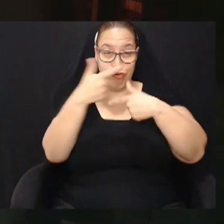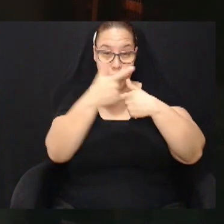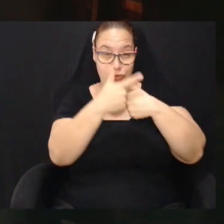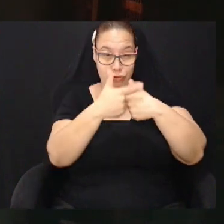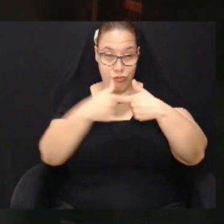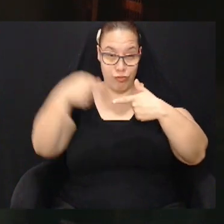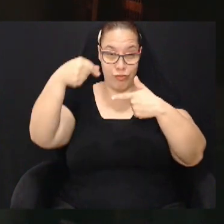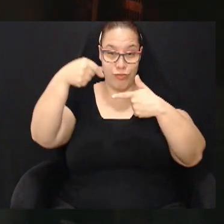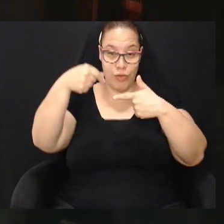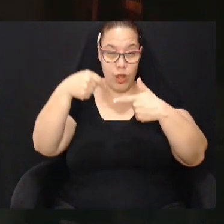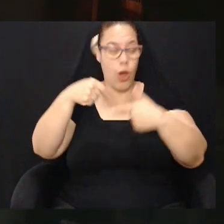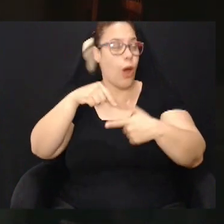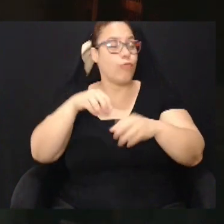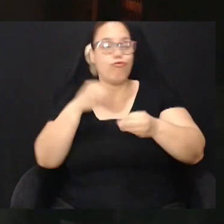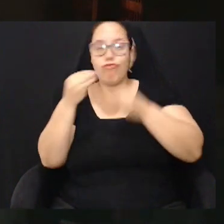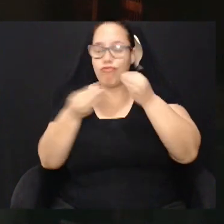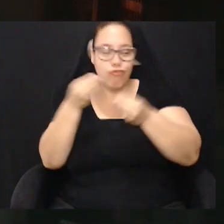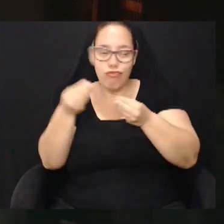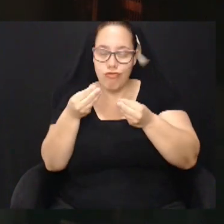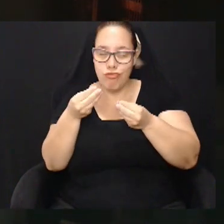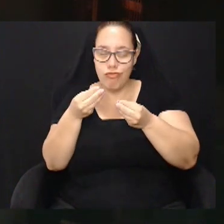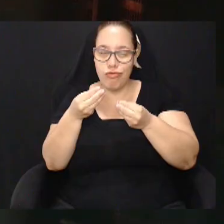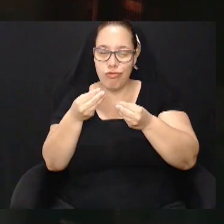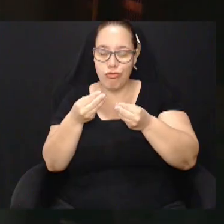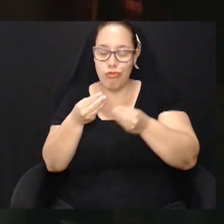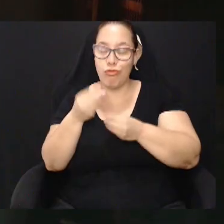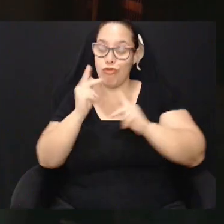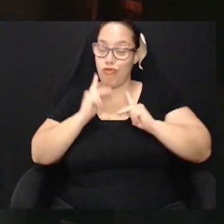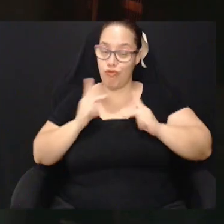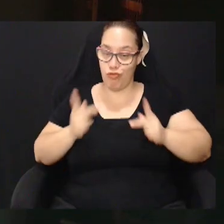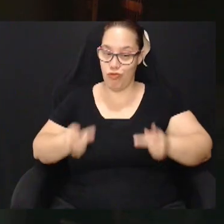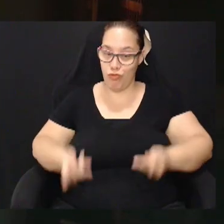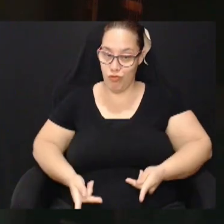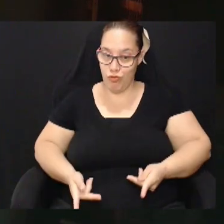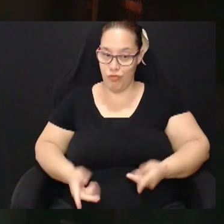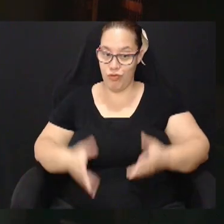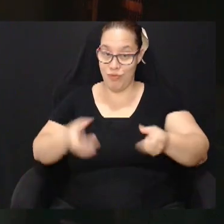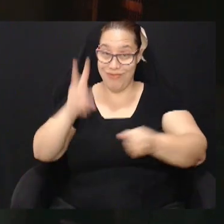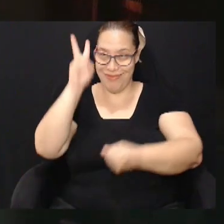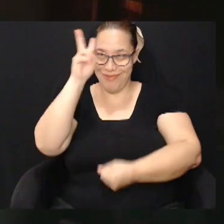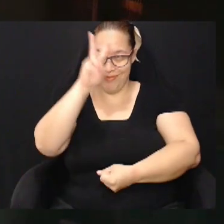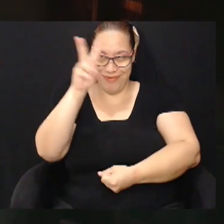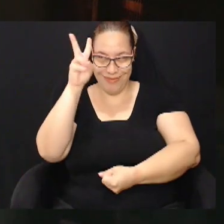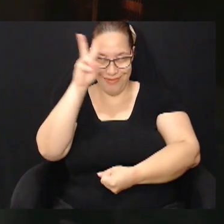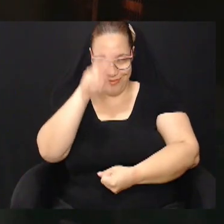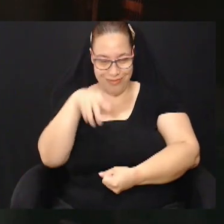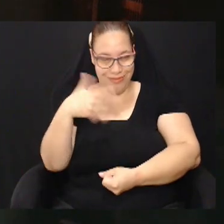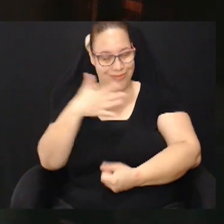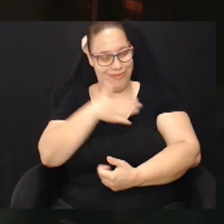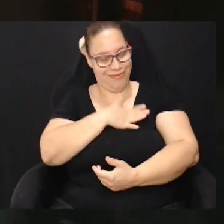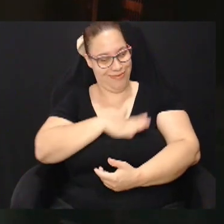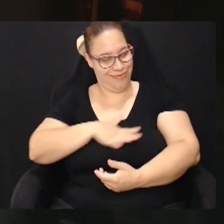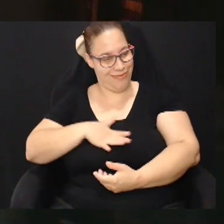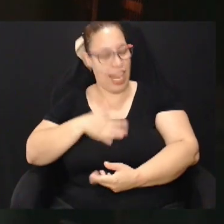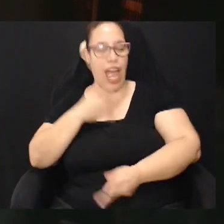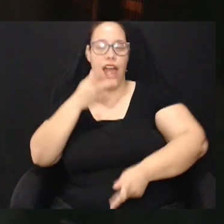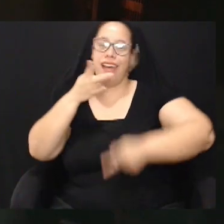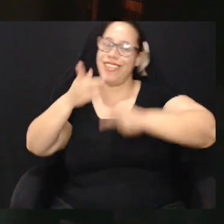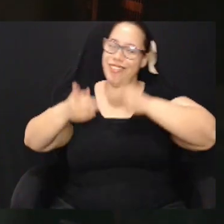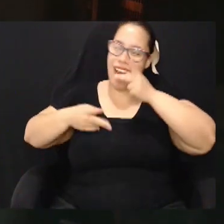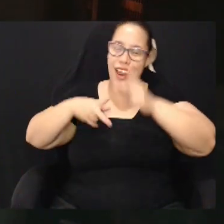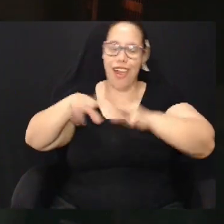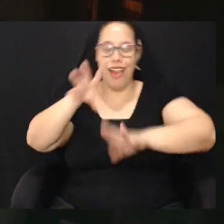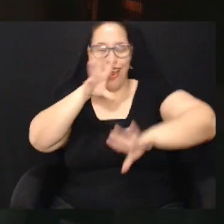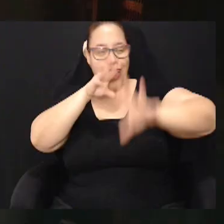humano é por natureza um contador e consumidor de histórias, né? A gente gosta de falar de histórias, de consumir